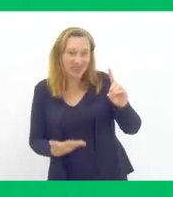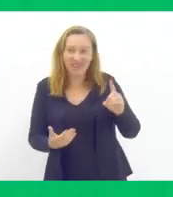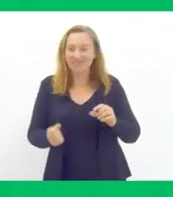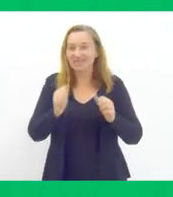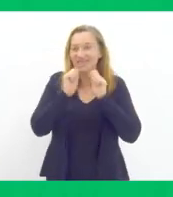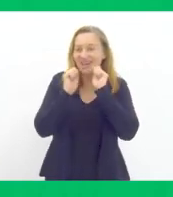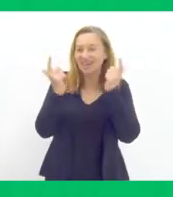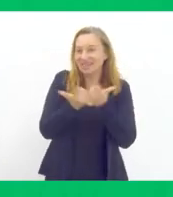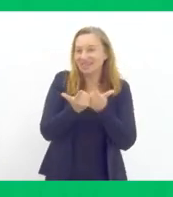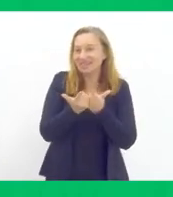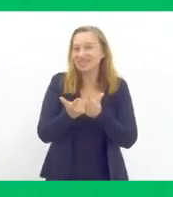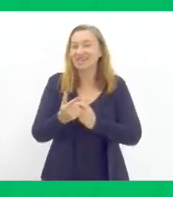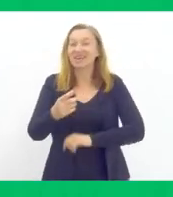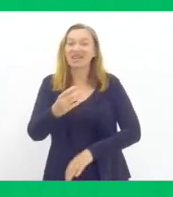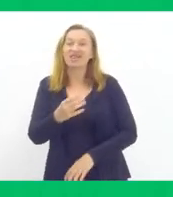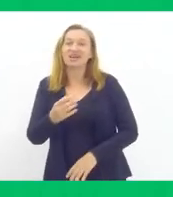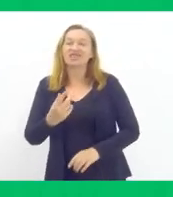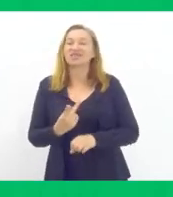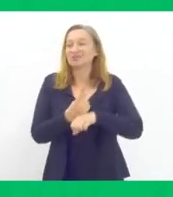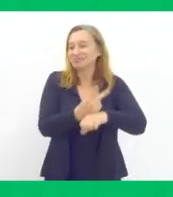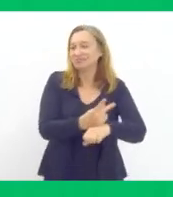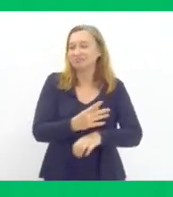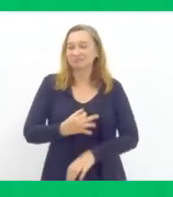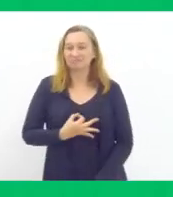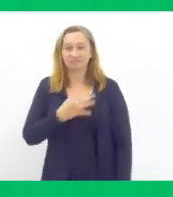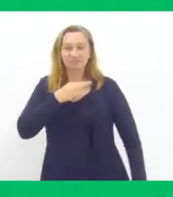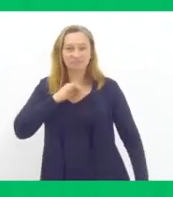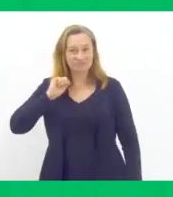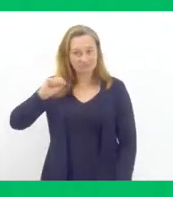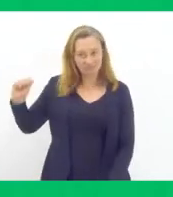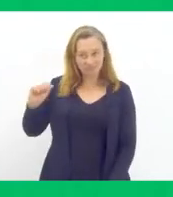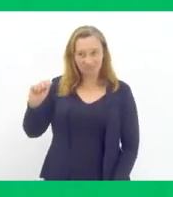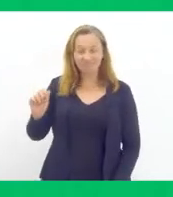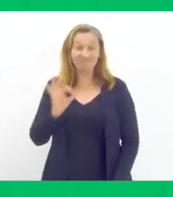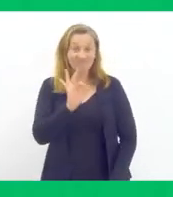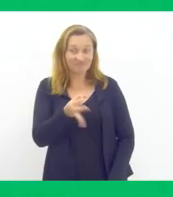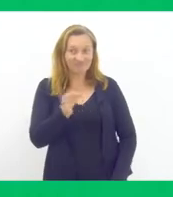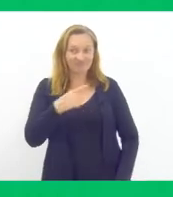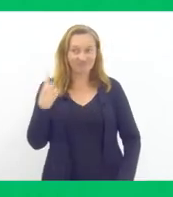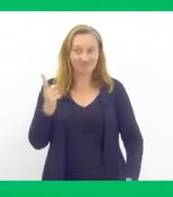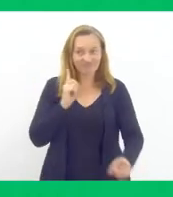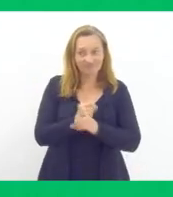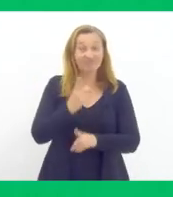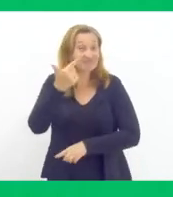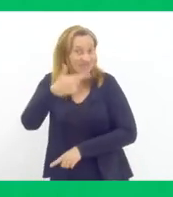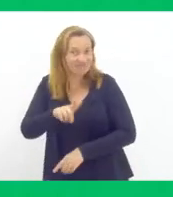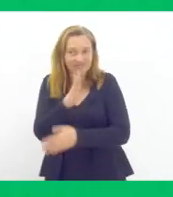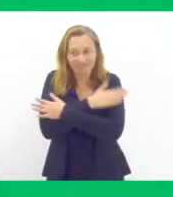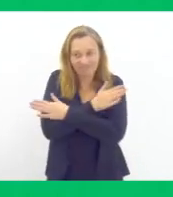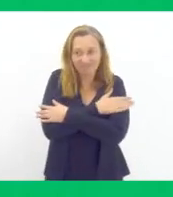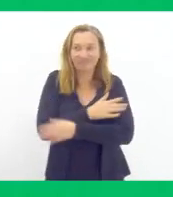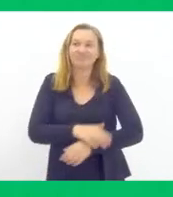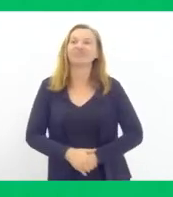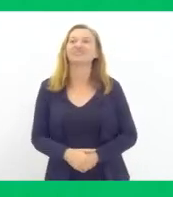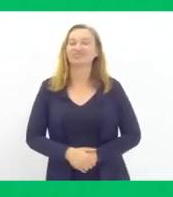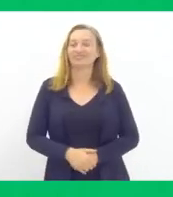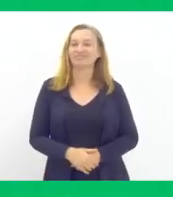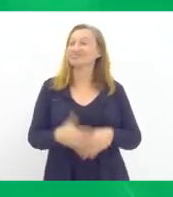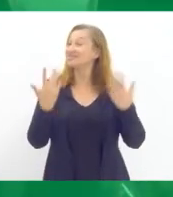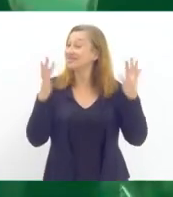lesa essa medalha Tiradentes tenho certeza que é Mais que merecido Com certeza vamos encontrar novamente um abraço